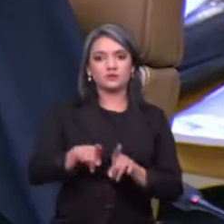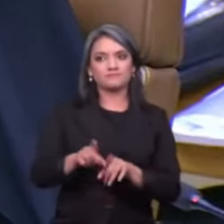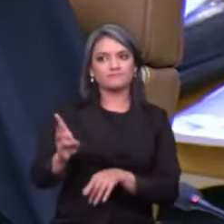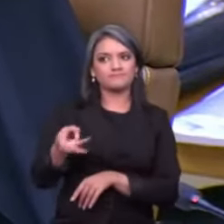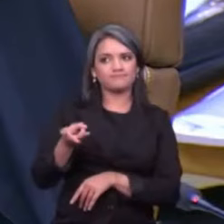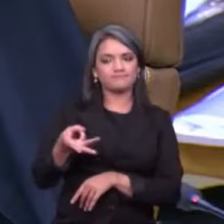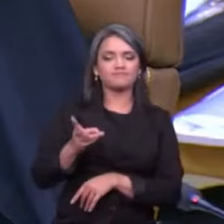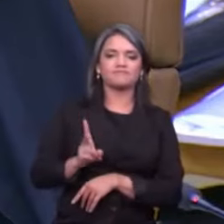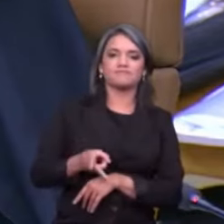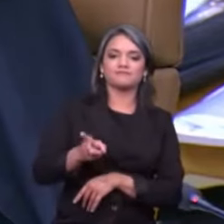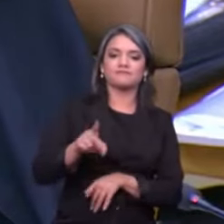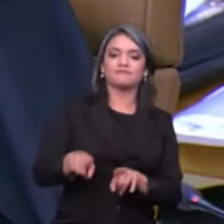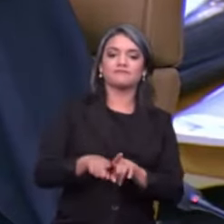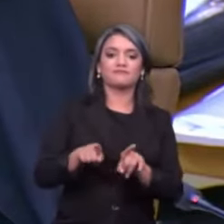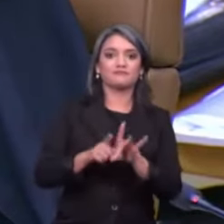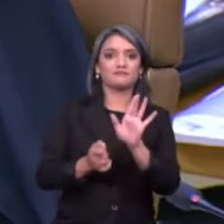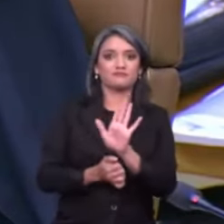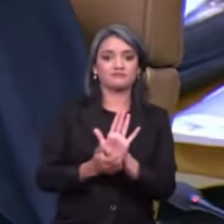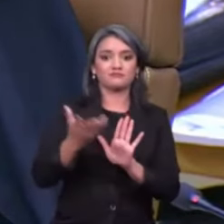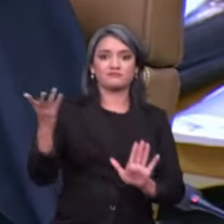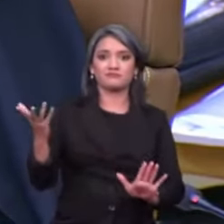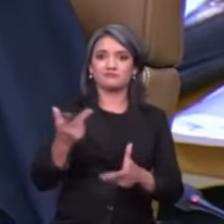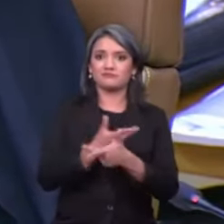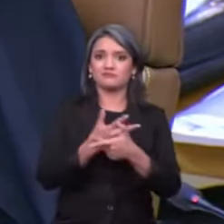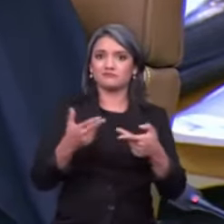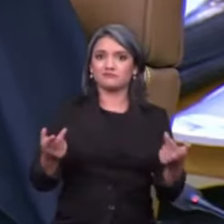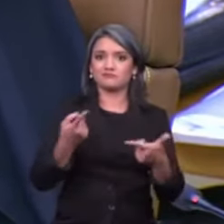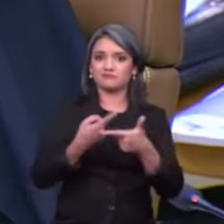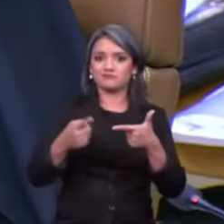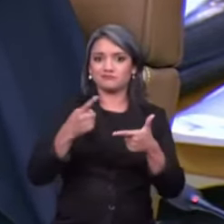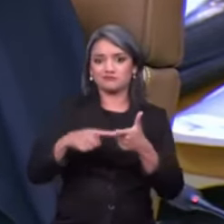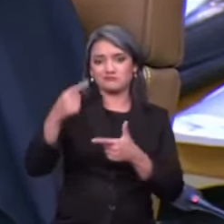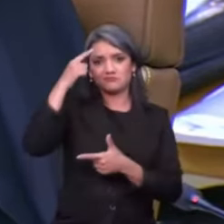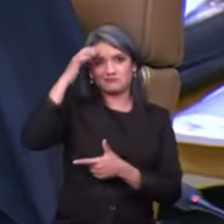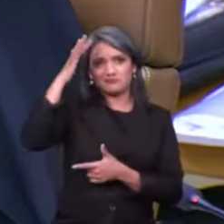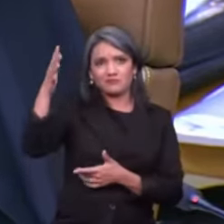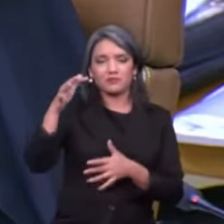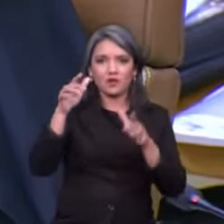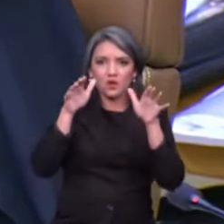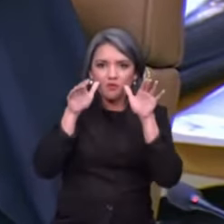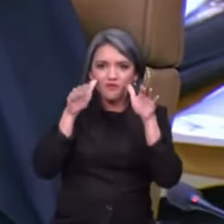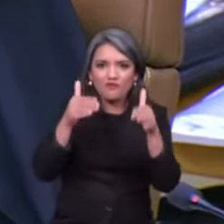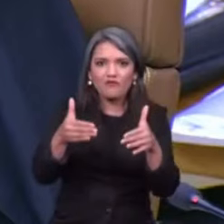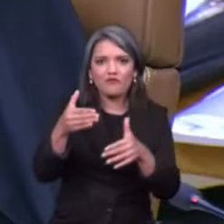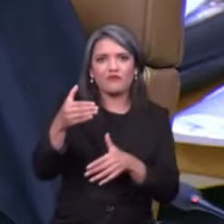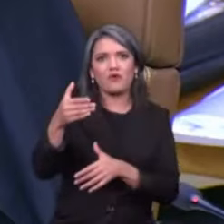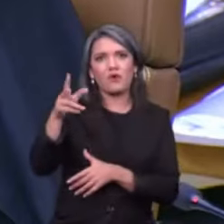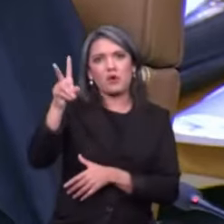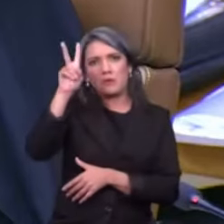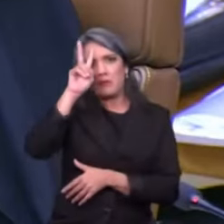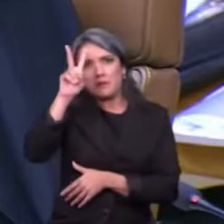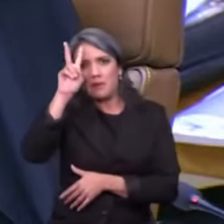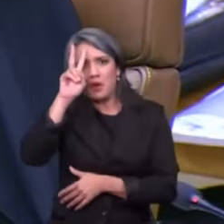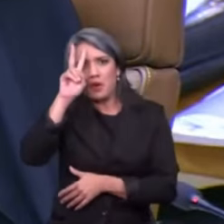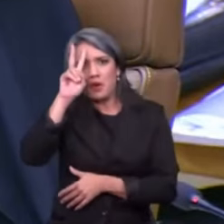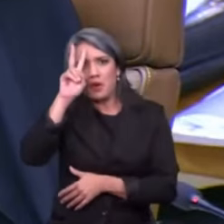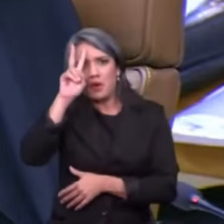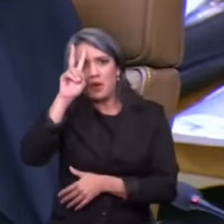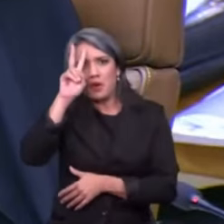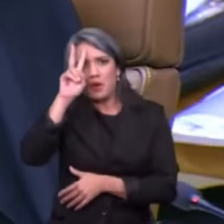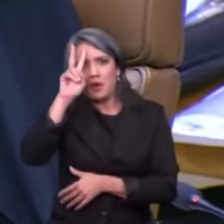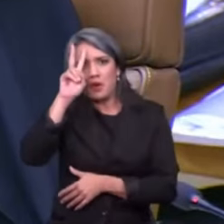tem sido associado a uma série de deficiências cognitivas, como diminuição de atenção, memória e atividades responsáveis pelo planejamento e execução. Auer e